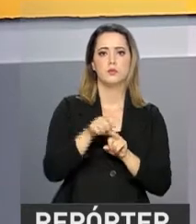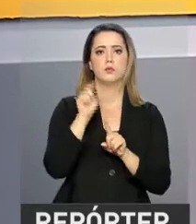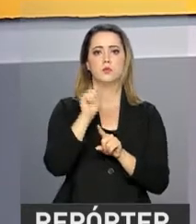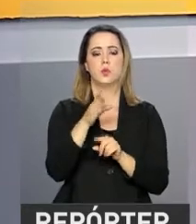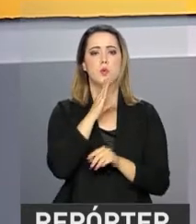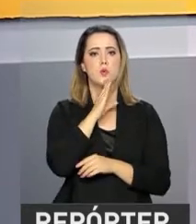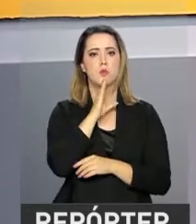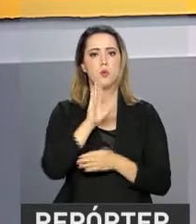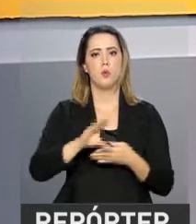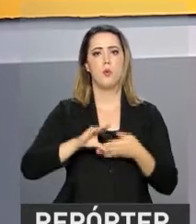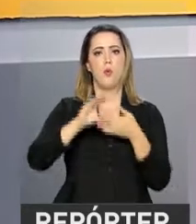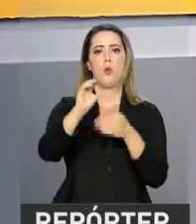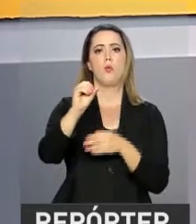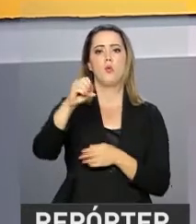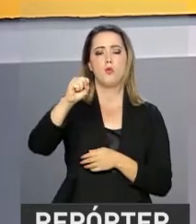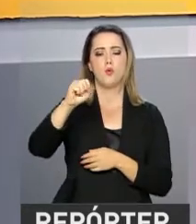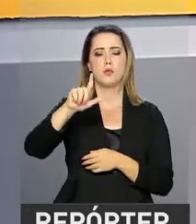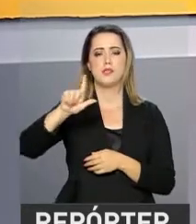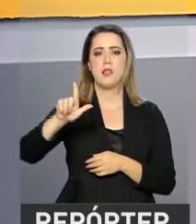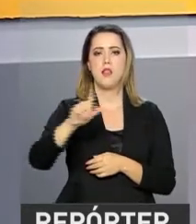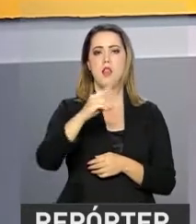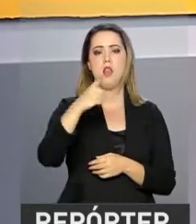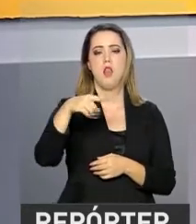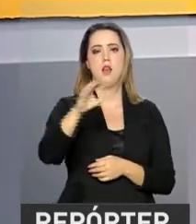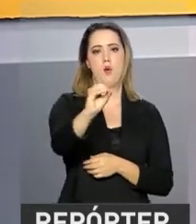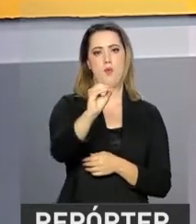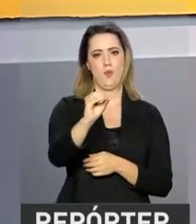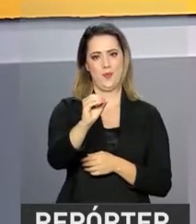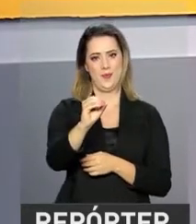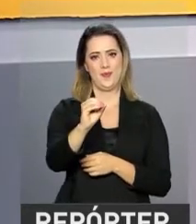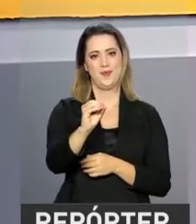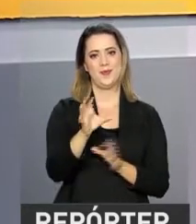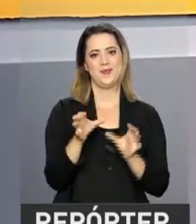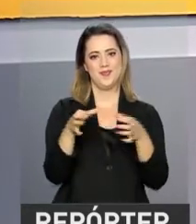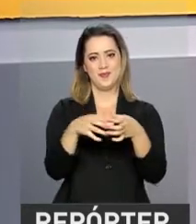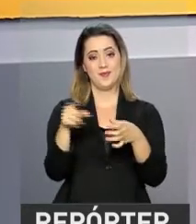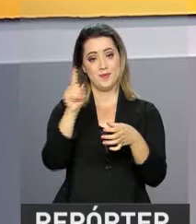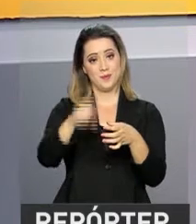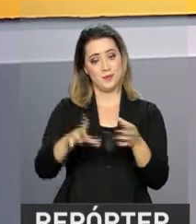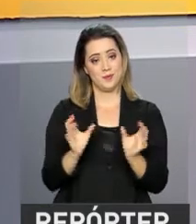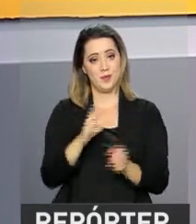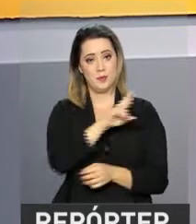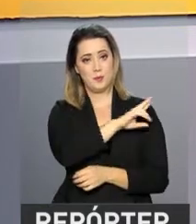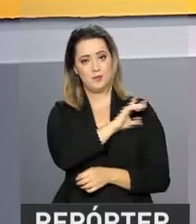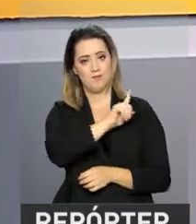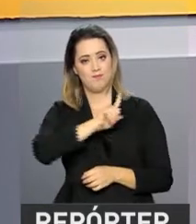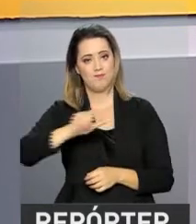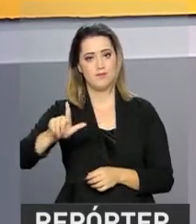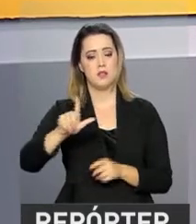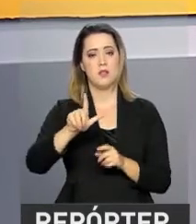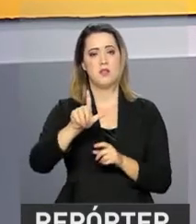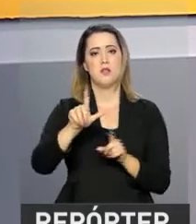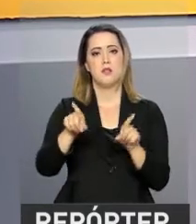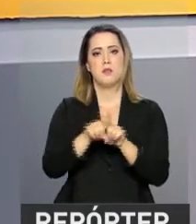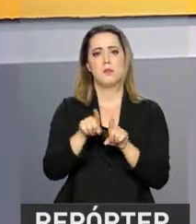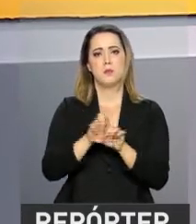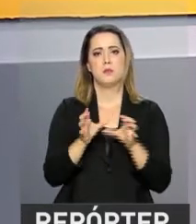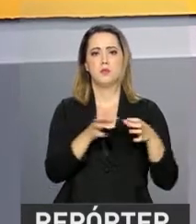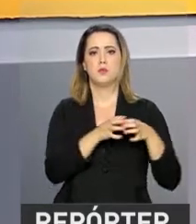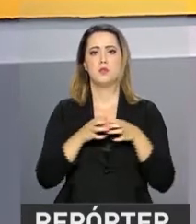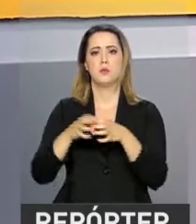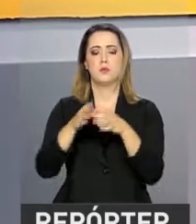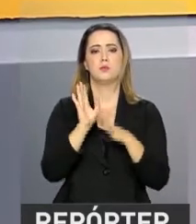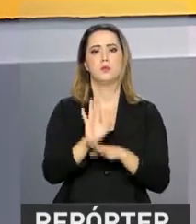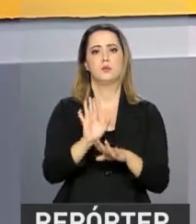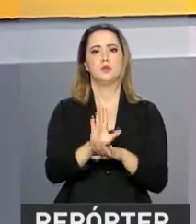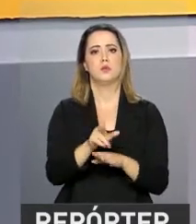Social, conhecido como Conselhão. O grupo, formado por representantes da sociedade civil de diversas áreas, assessora